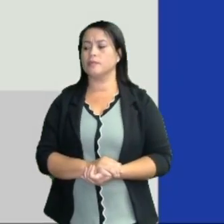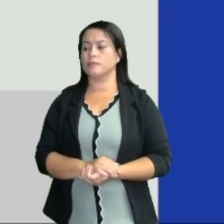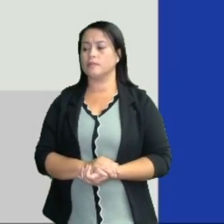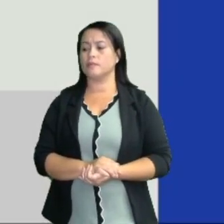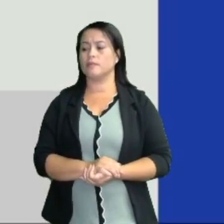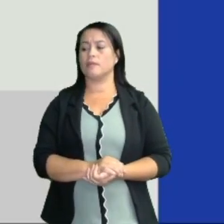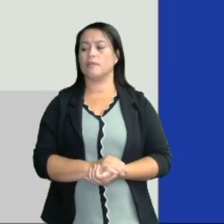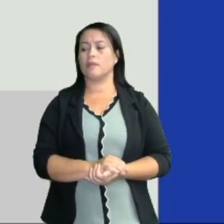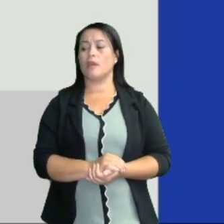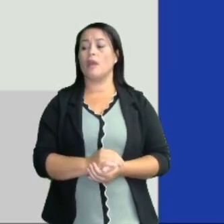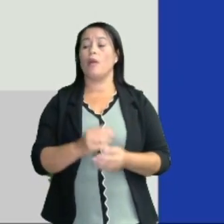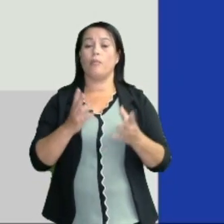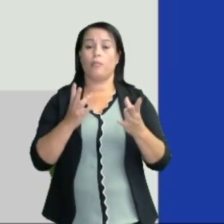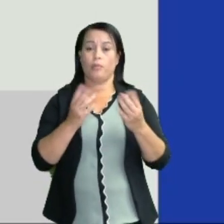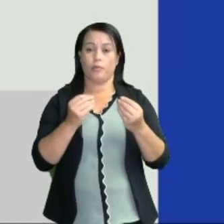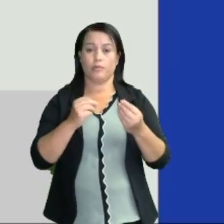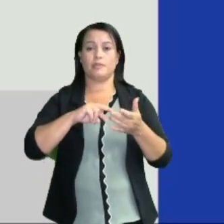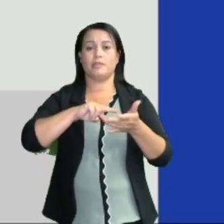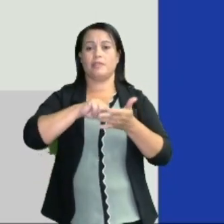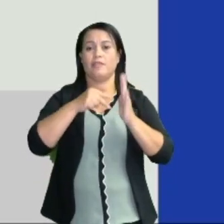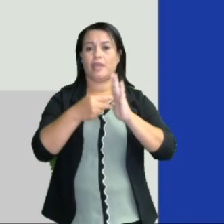Tá? Muitos significados.